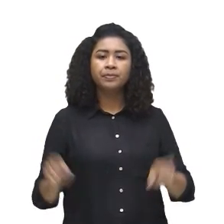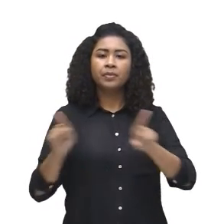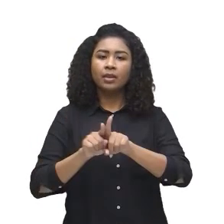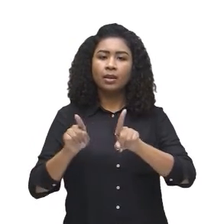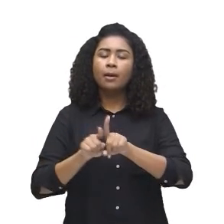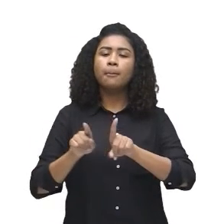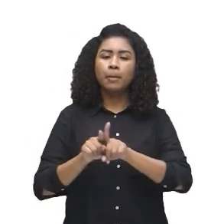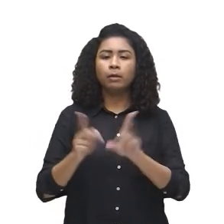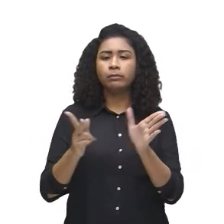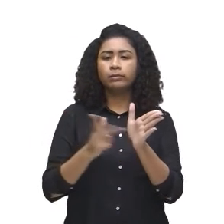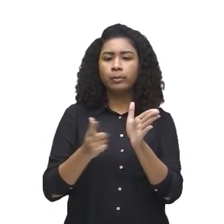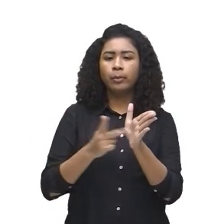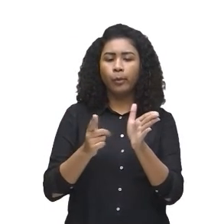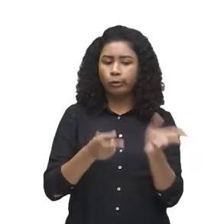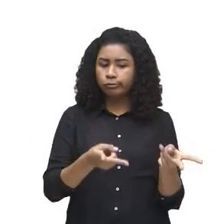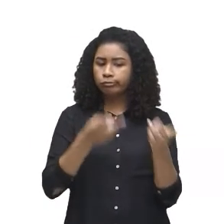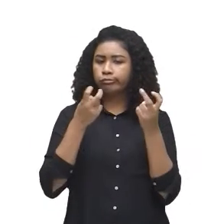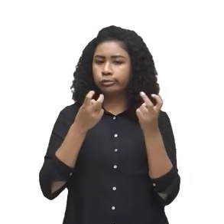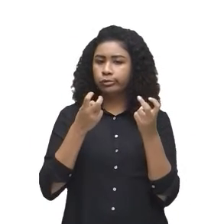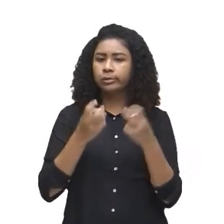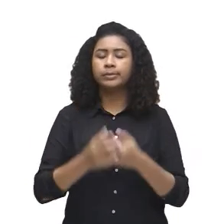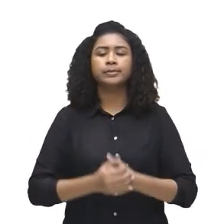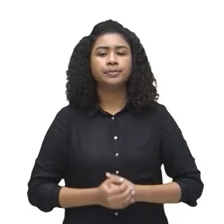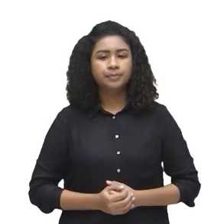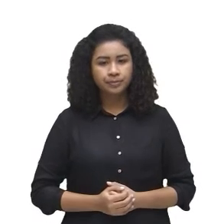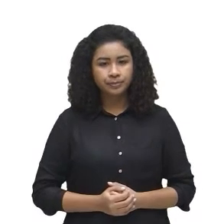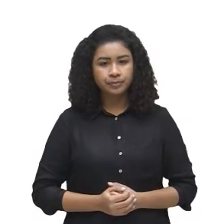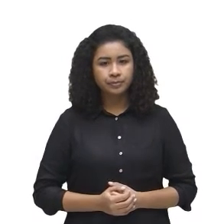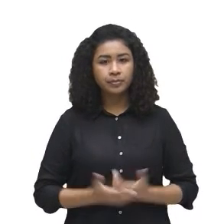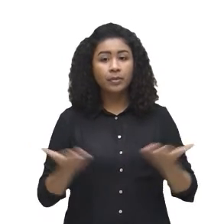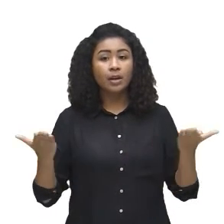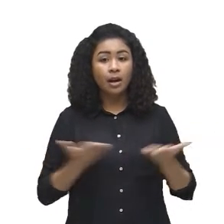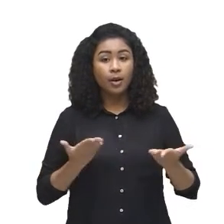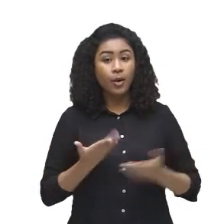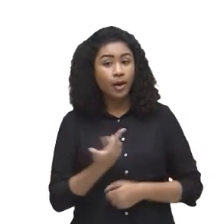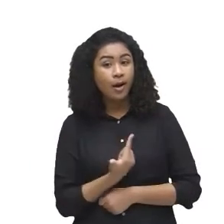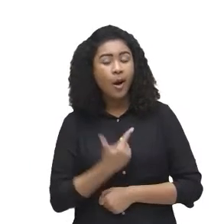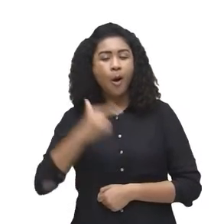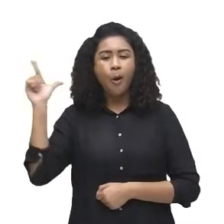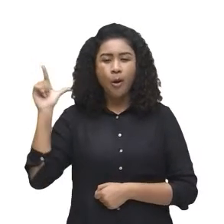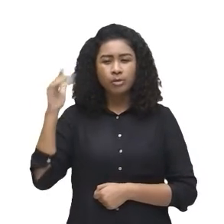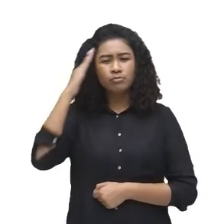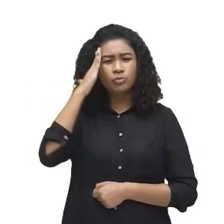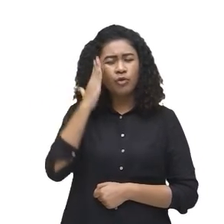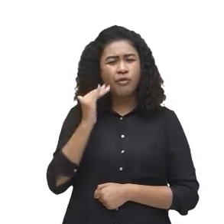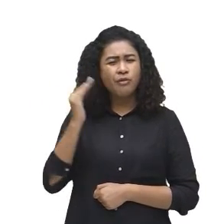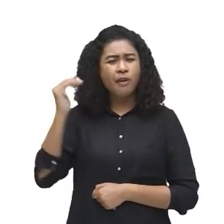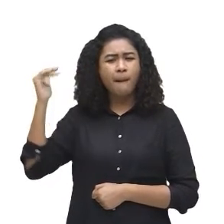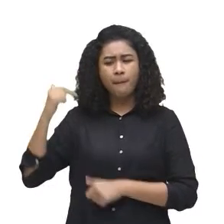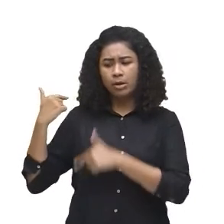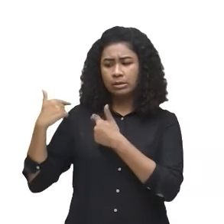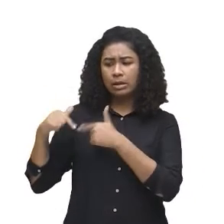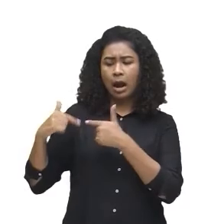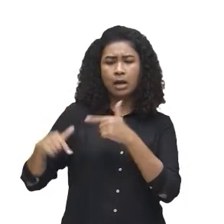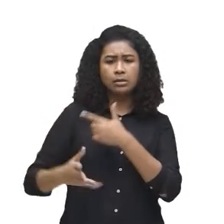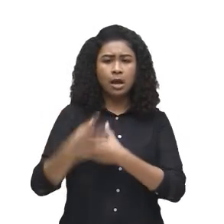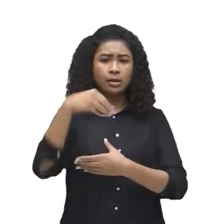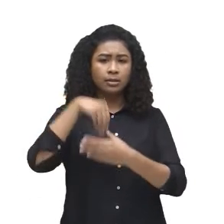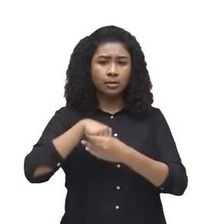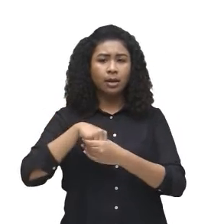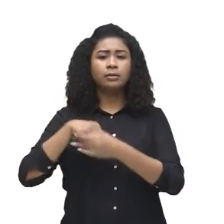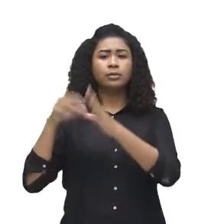dos pontos. E agora vamos falar de uma arte marcial que virou uma luta tradicional das Olimpíadas também, que é o